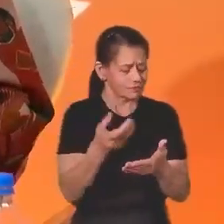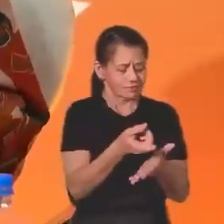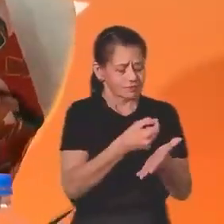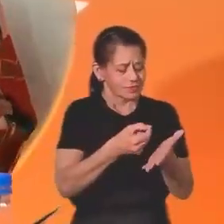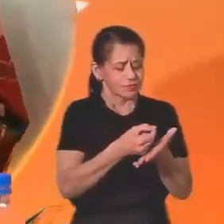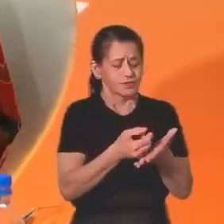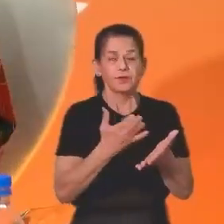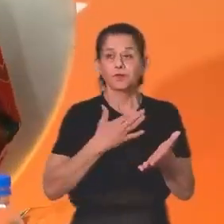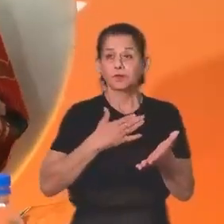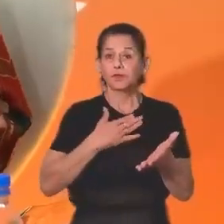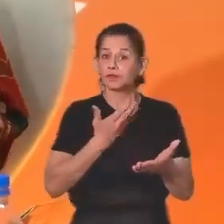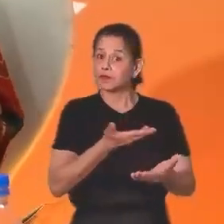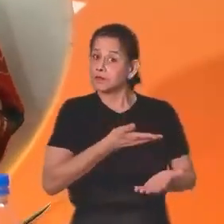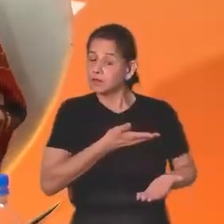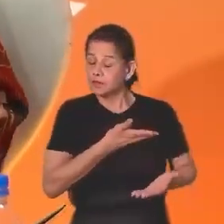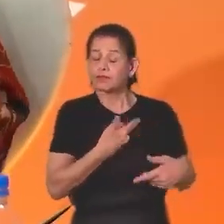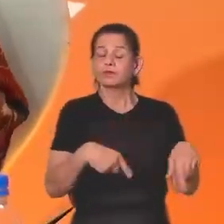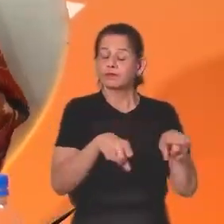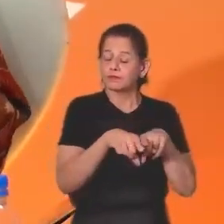Para os meus amigos,